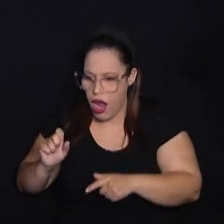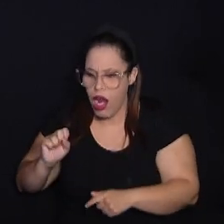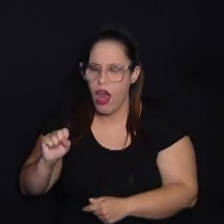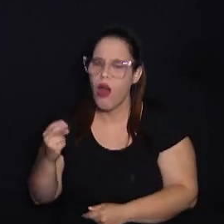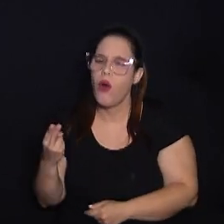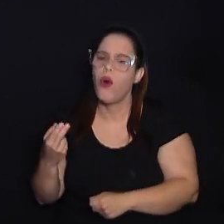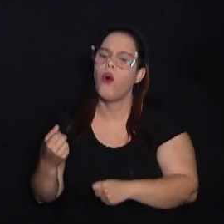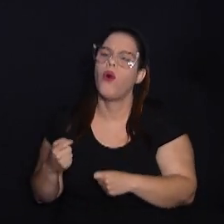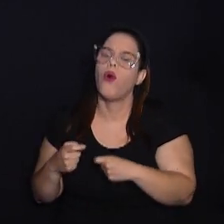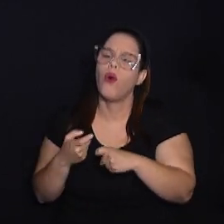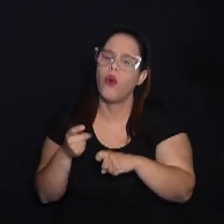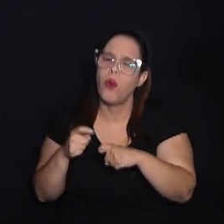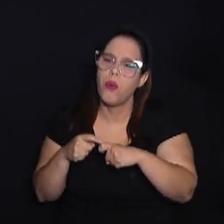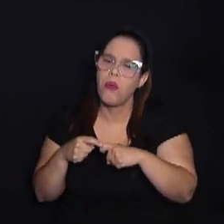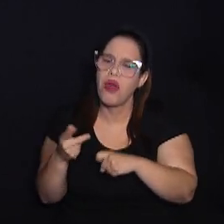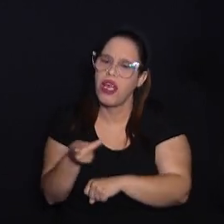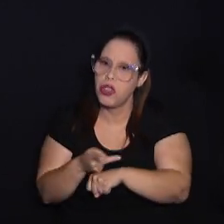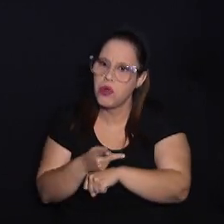Fui ao médico.